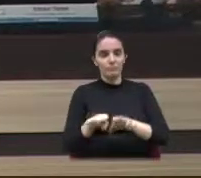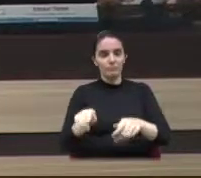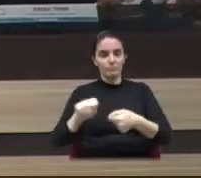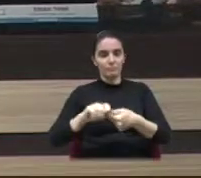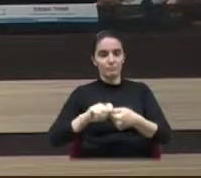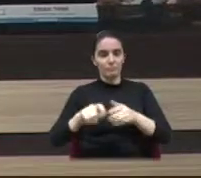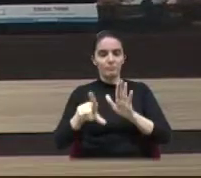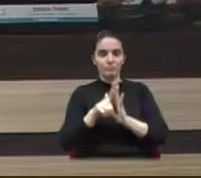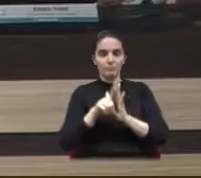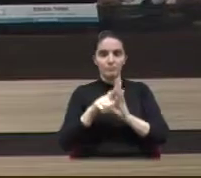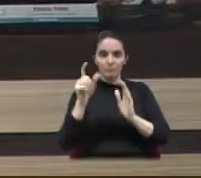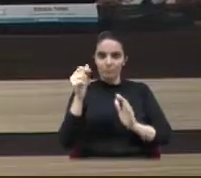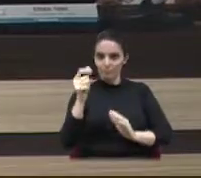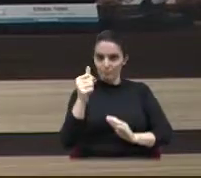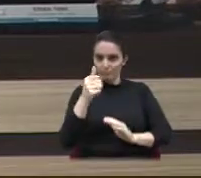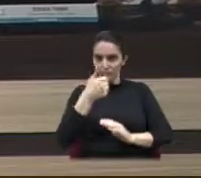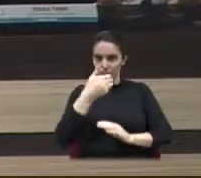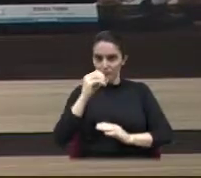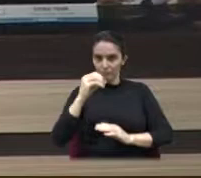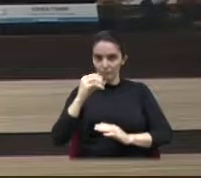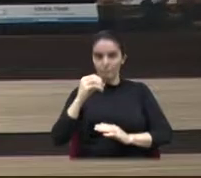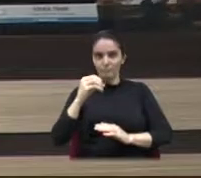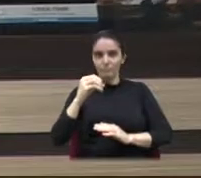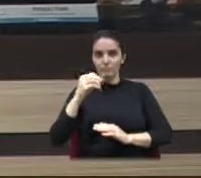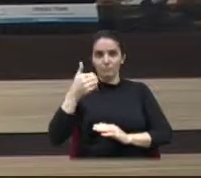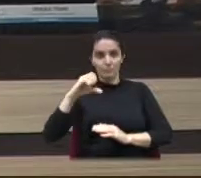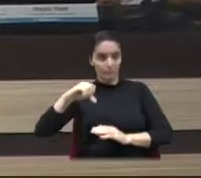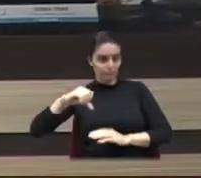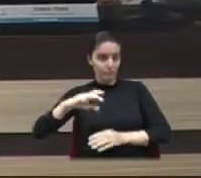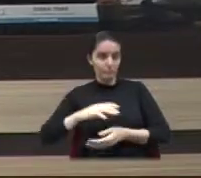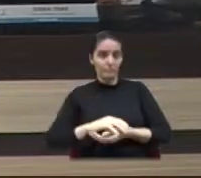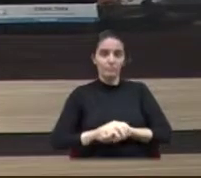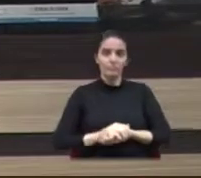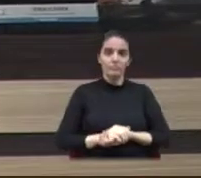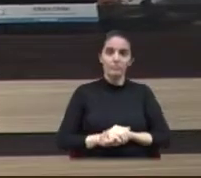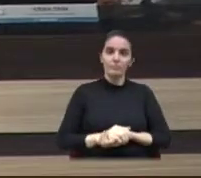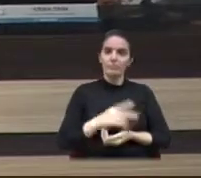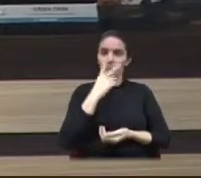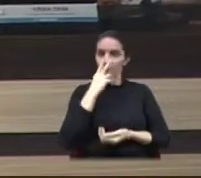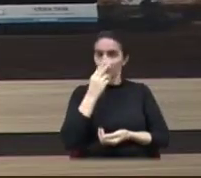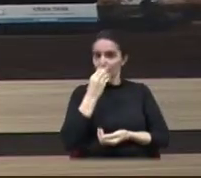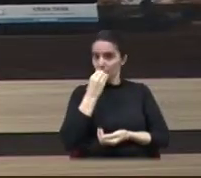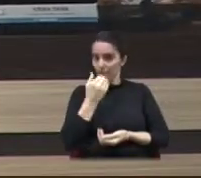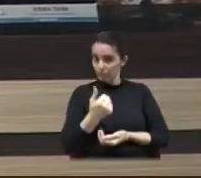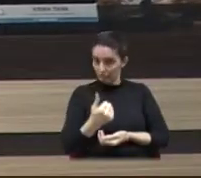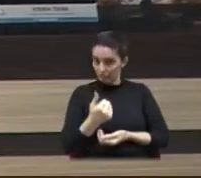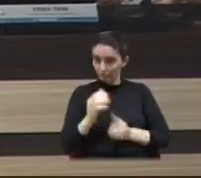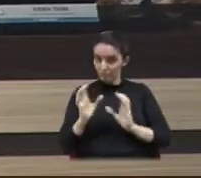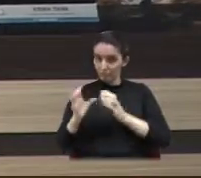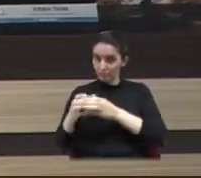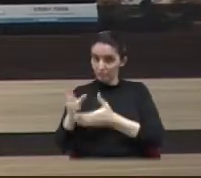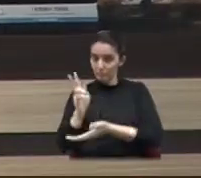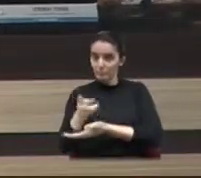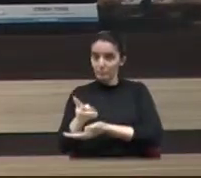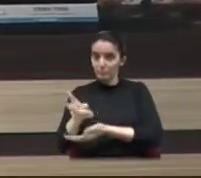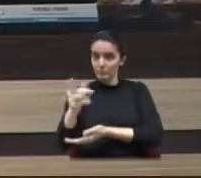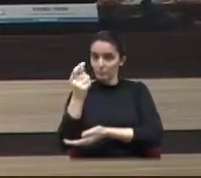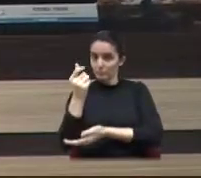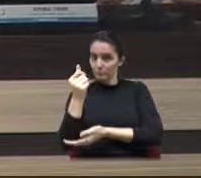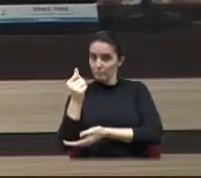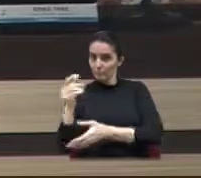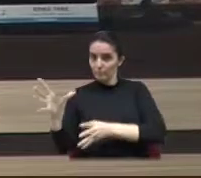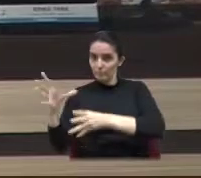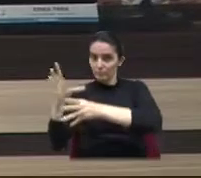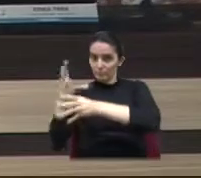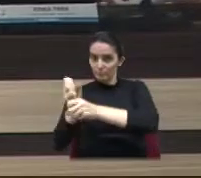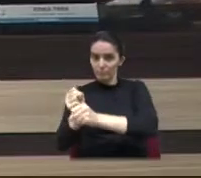lei orçamentária de 2019 e da outras providências, que receberam parecer favorável da Comissão Permanente de Orçamento, Finanças